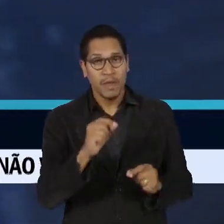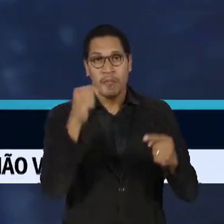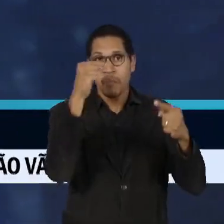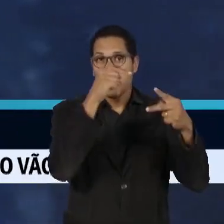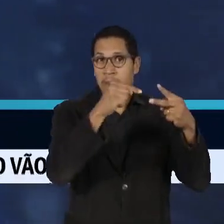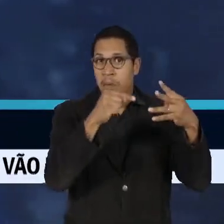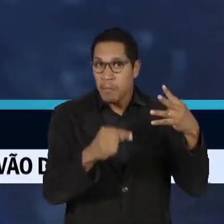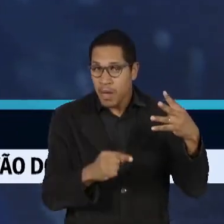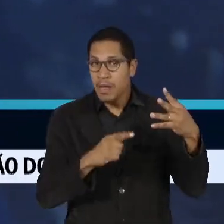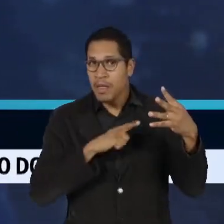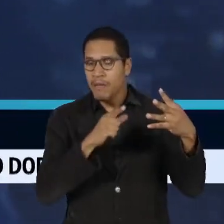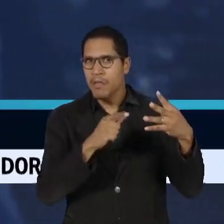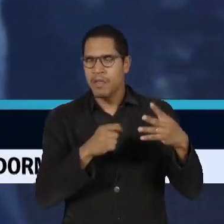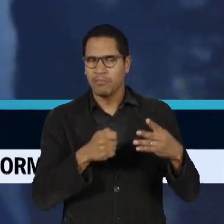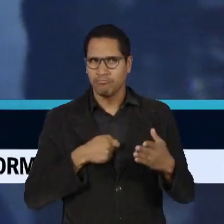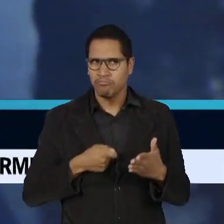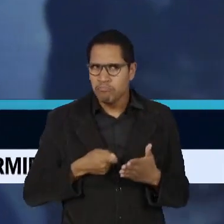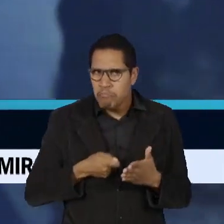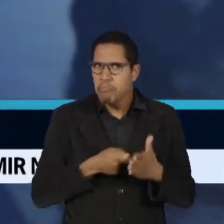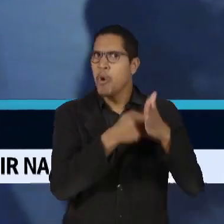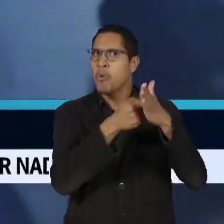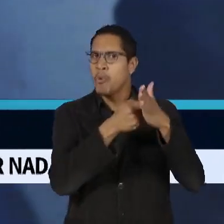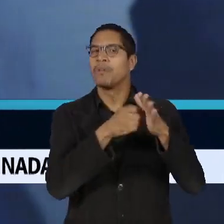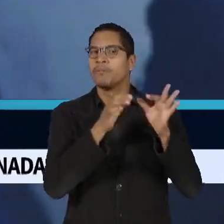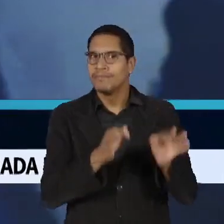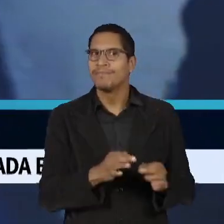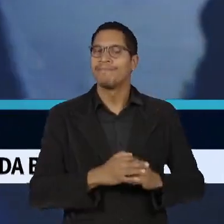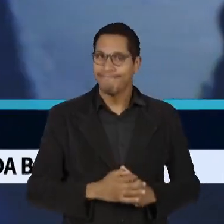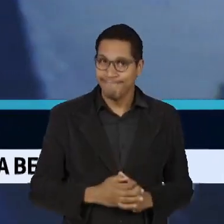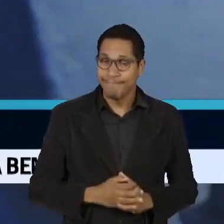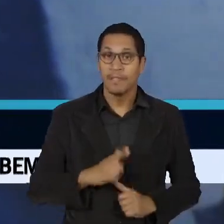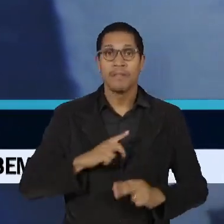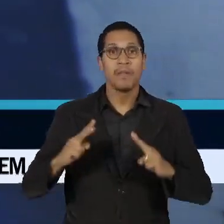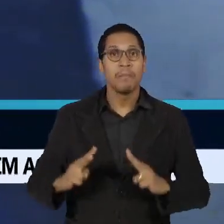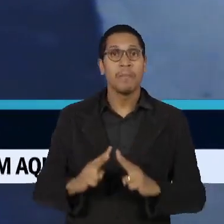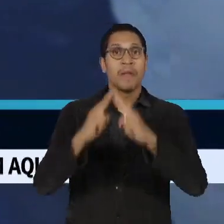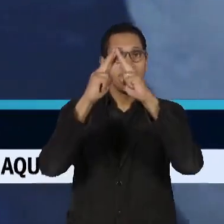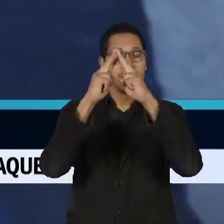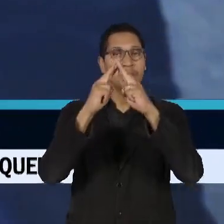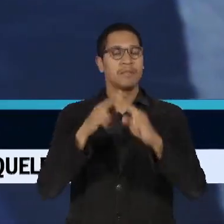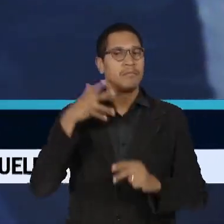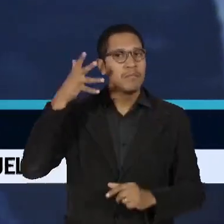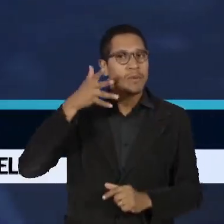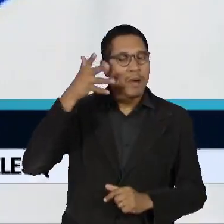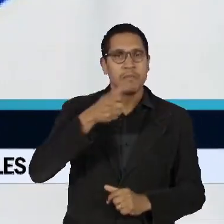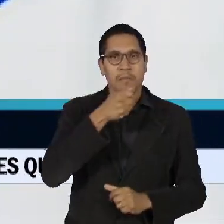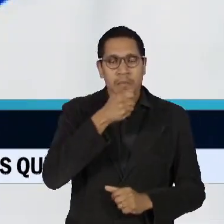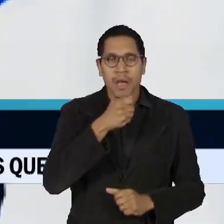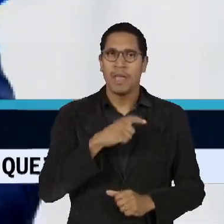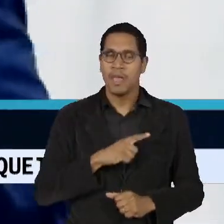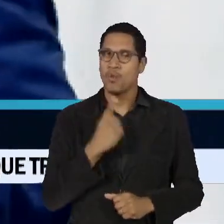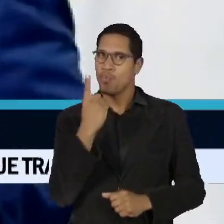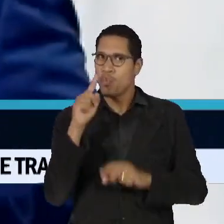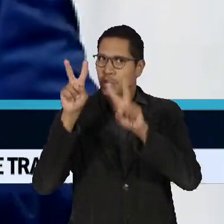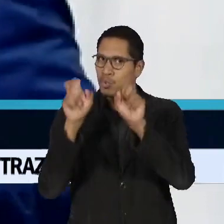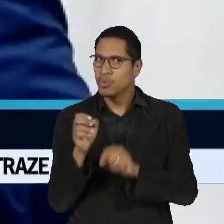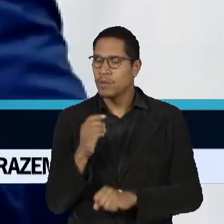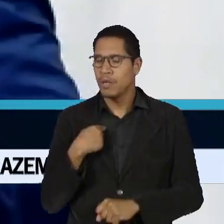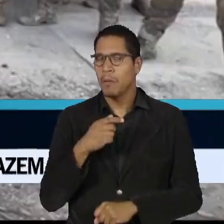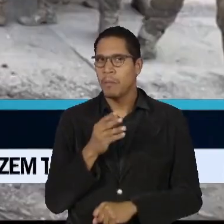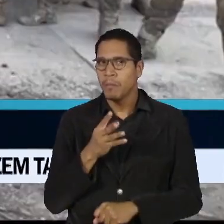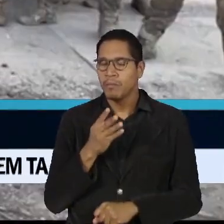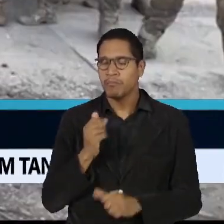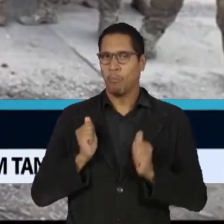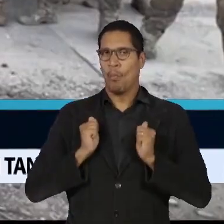o petista deu uma entrevista hoje em Paris e só evitou um assunto o motivo da Rússia o presidente